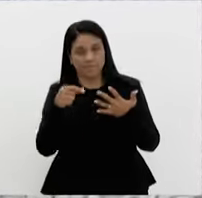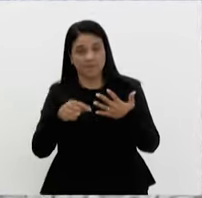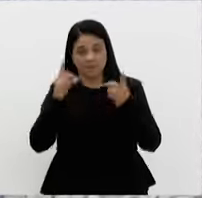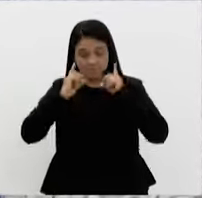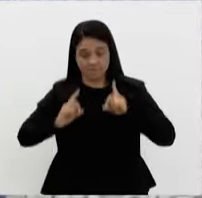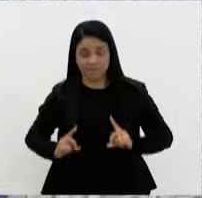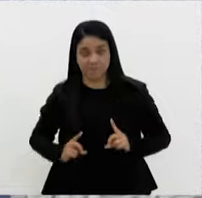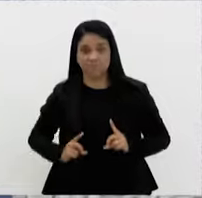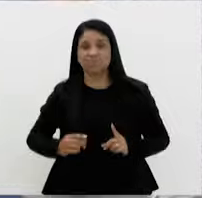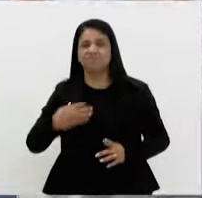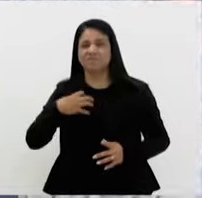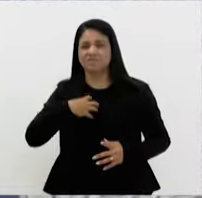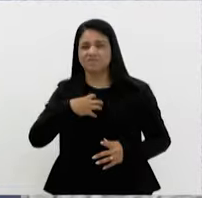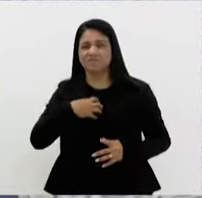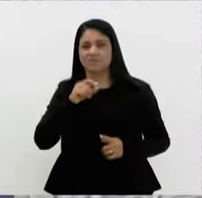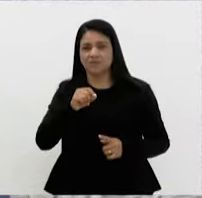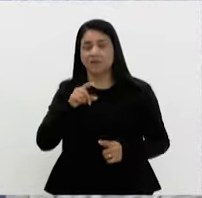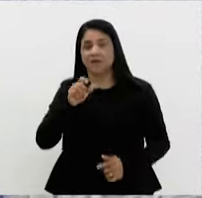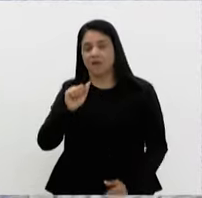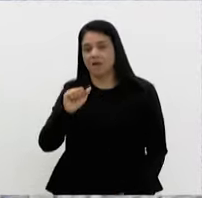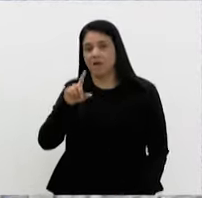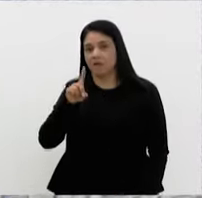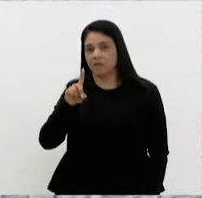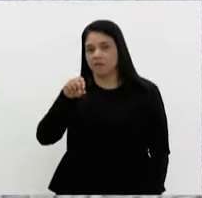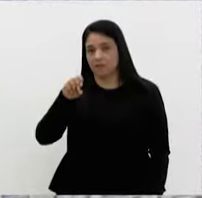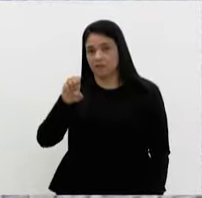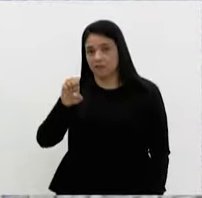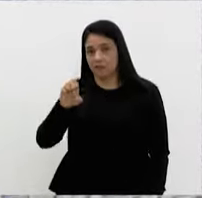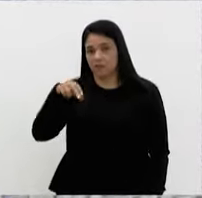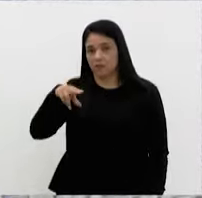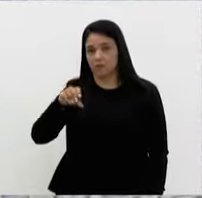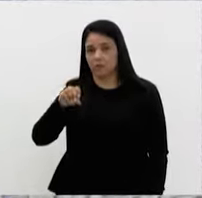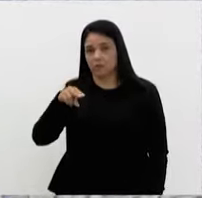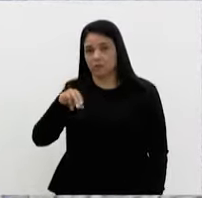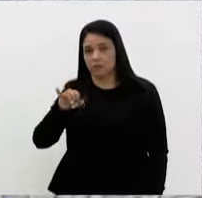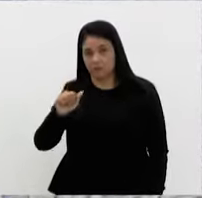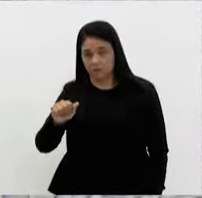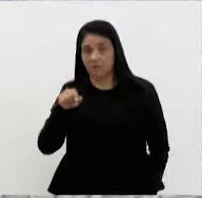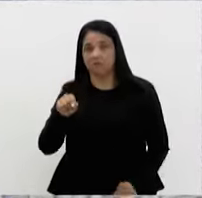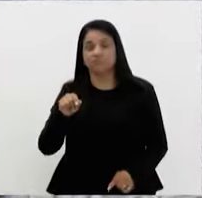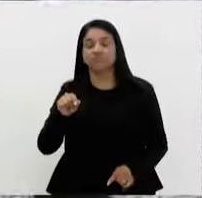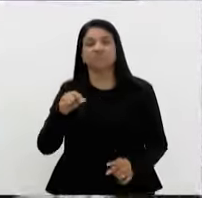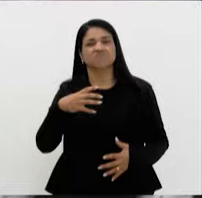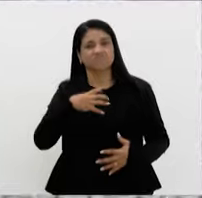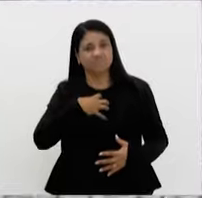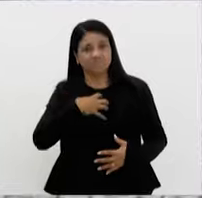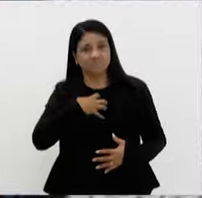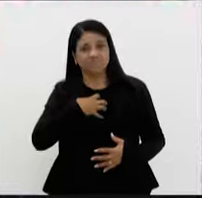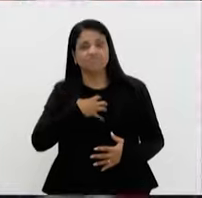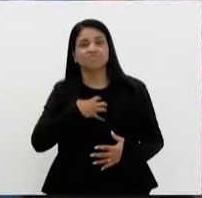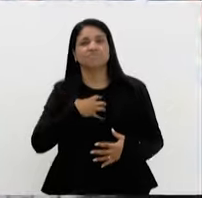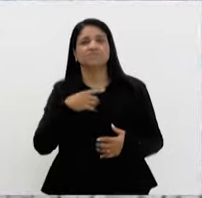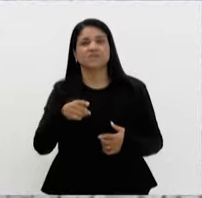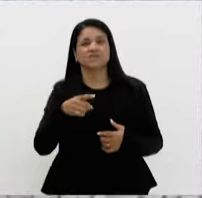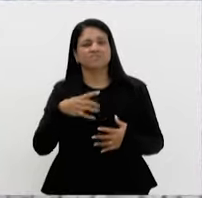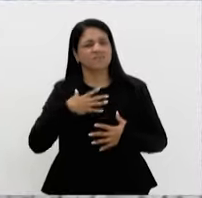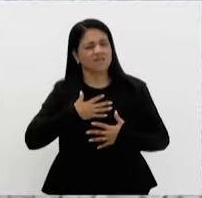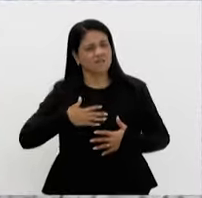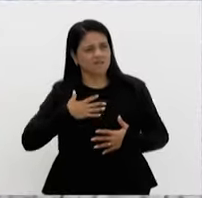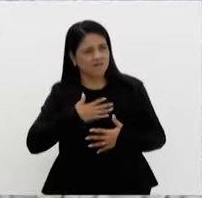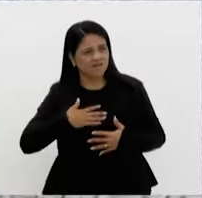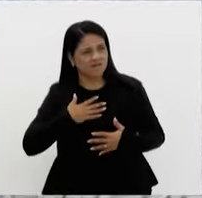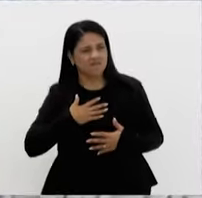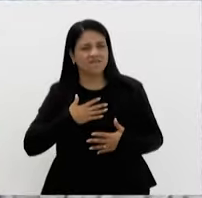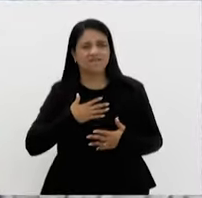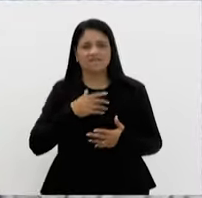bem importante que a gente chama de adenonia. É um sintoma que, assim, basicamente, todas aquelas vontades, aqueles prazeres que o paciente,